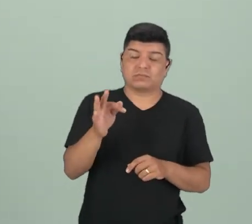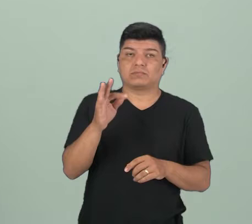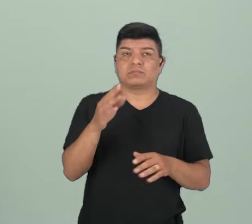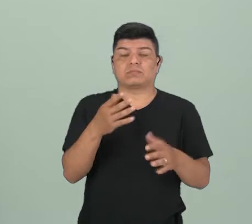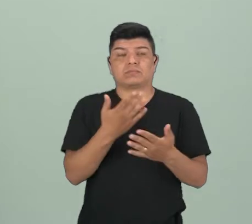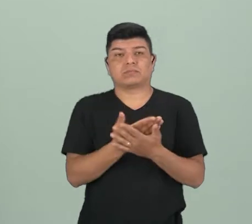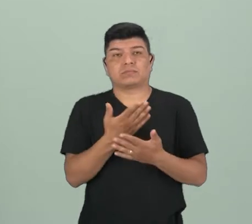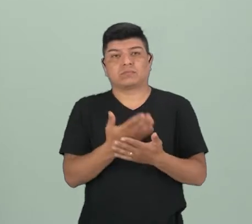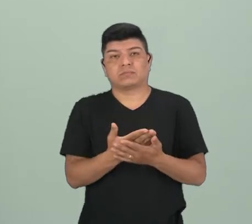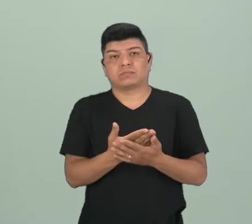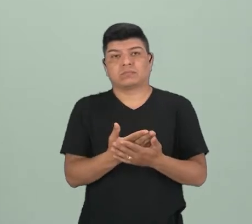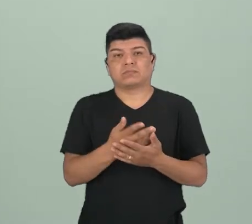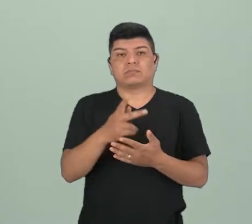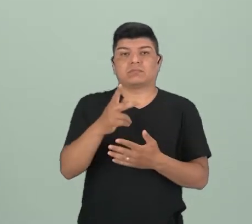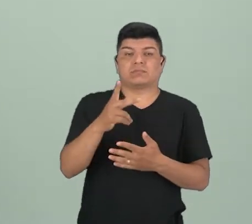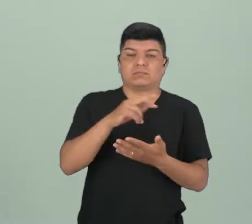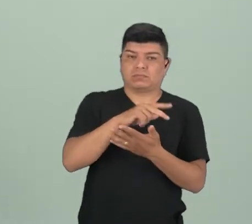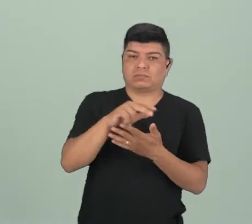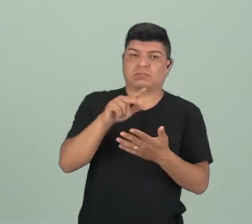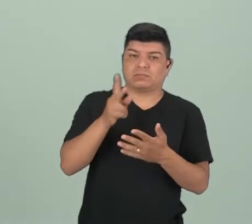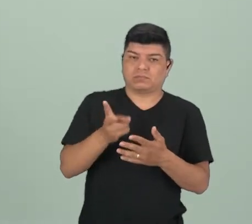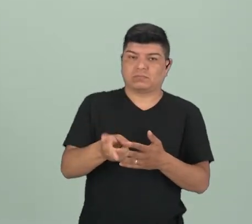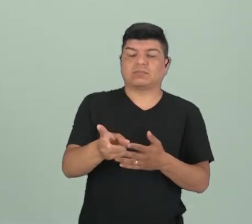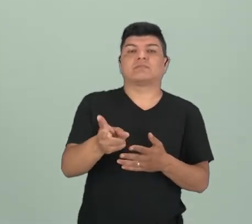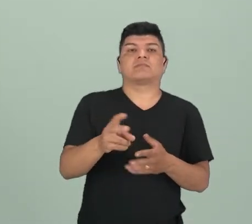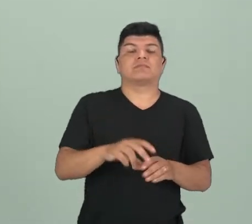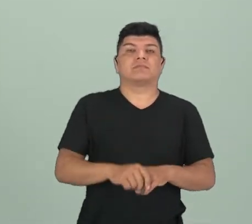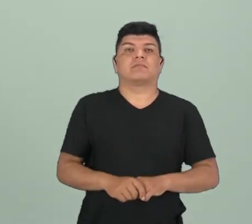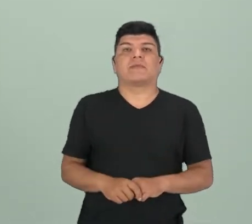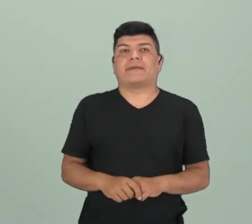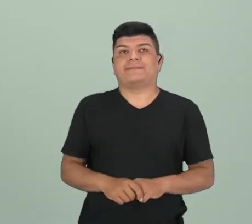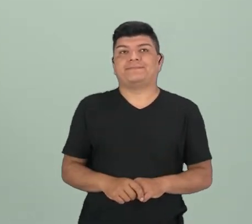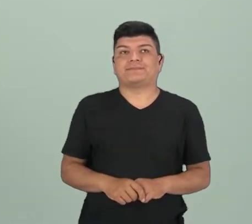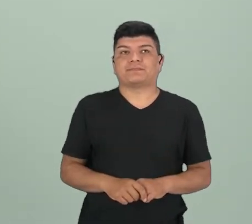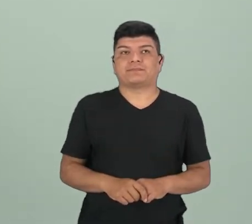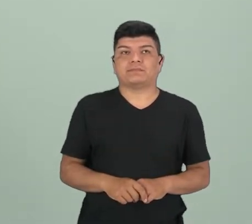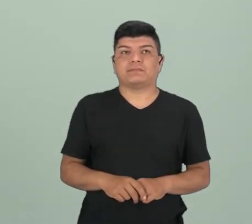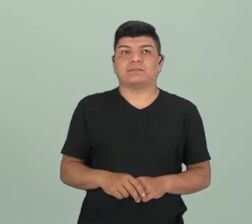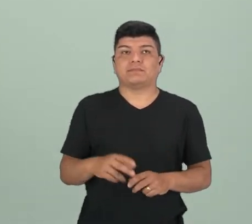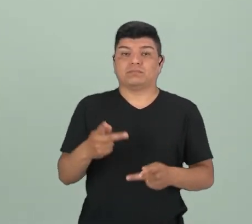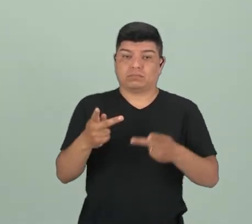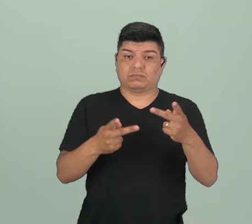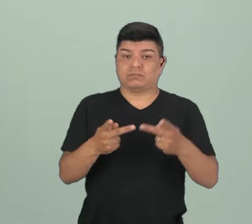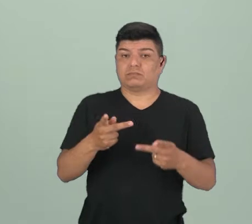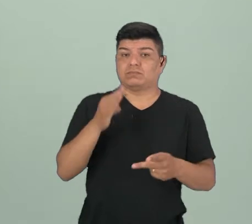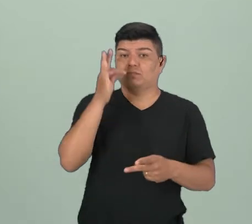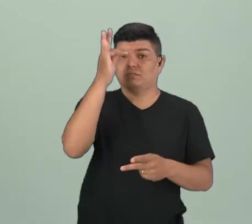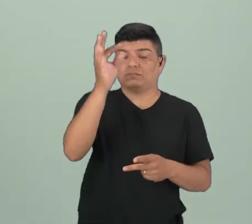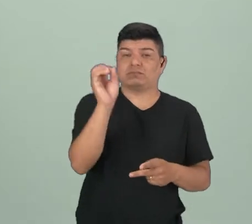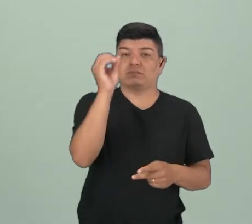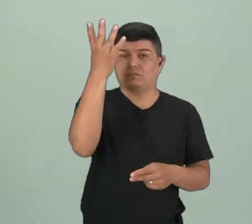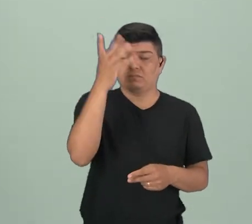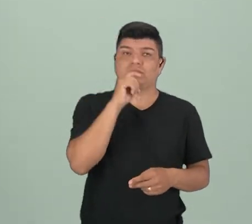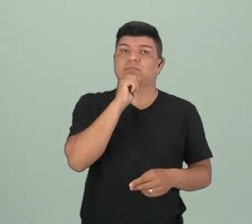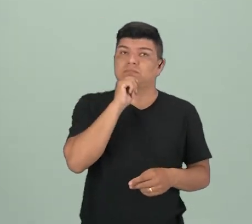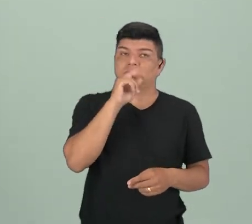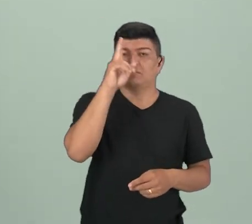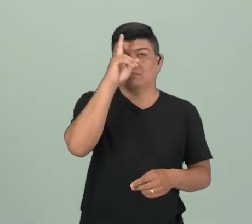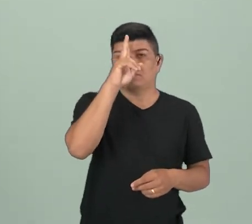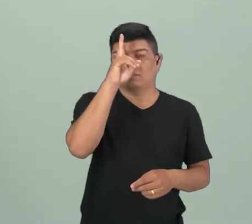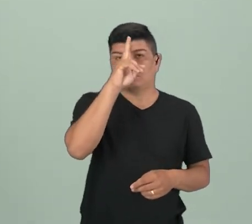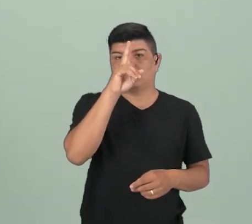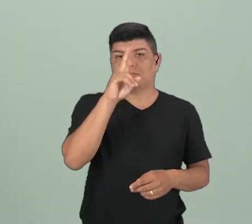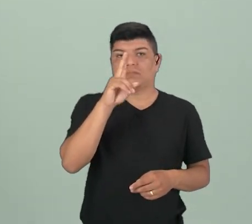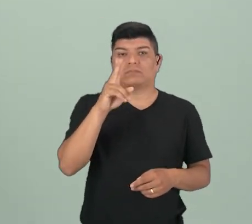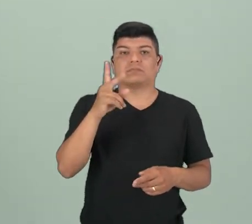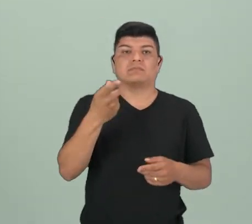estudamos um pouco da perífrase e vamos dar continuidade, tá, galerinha? Então, quando eu falo de planos futuros, é algo que vai acontecer, né? Lembrando que